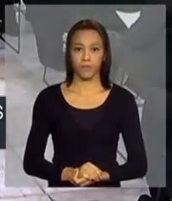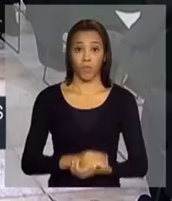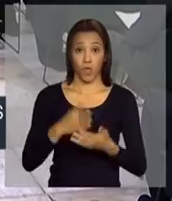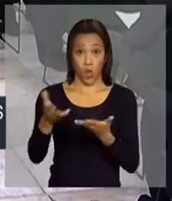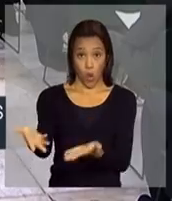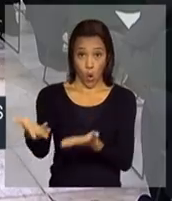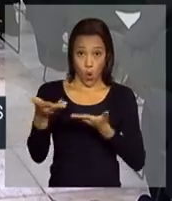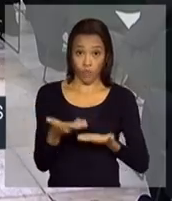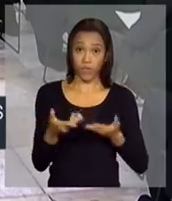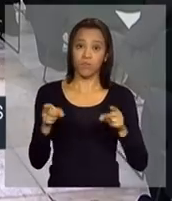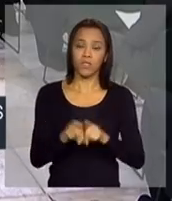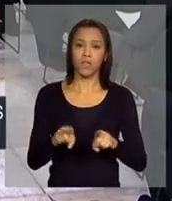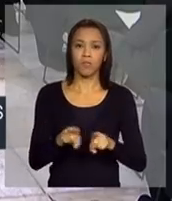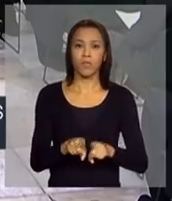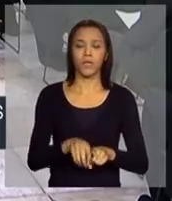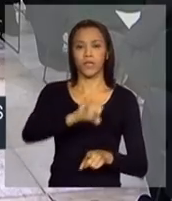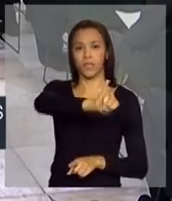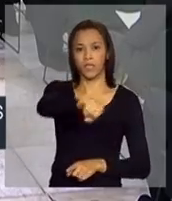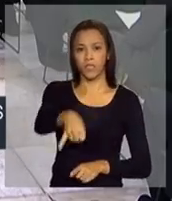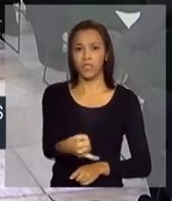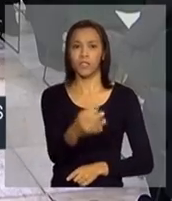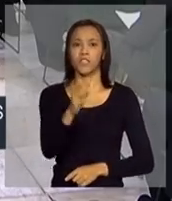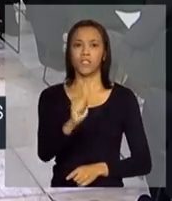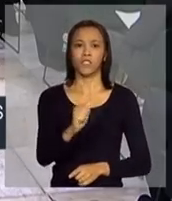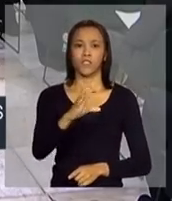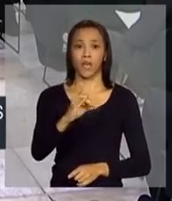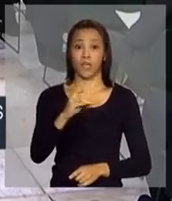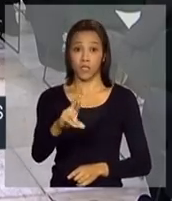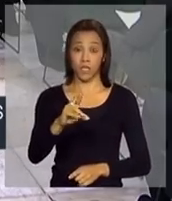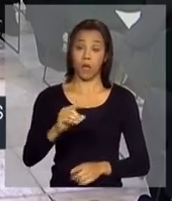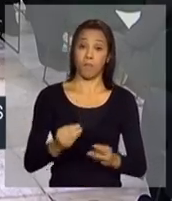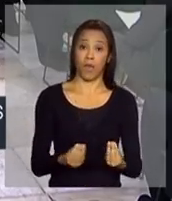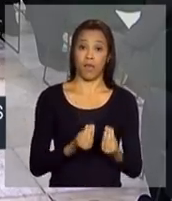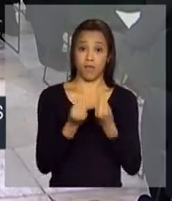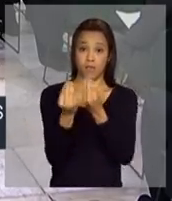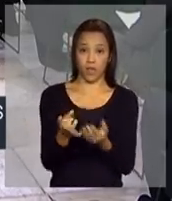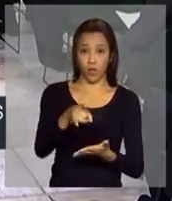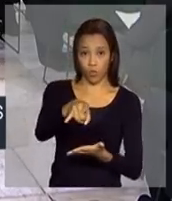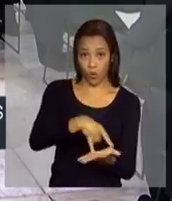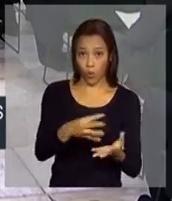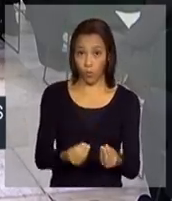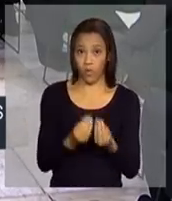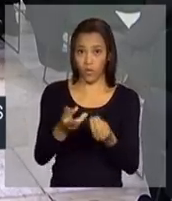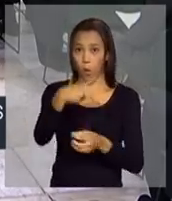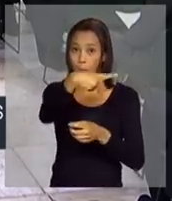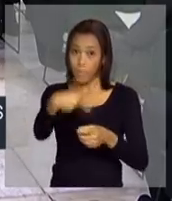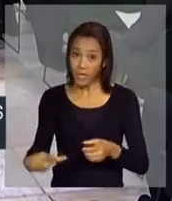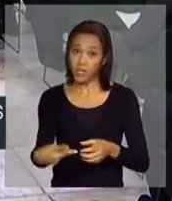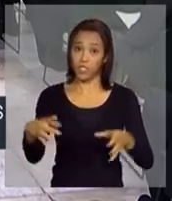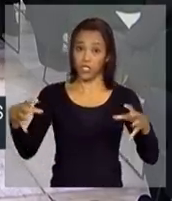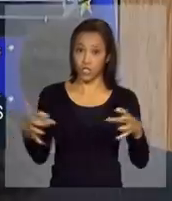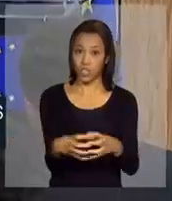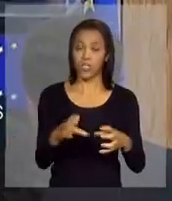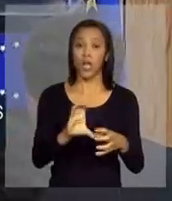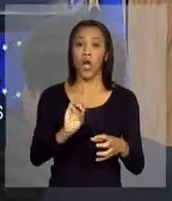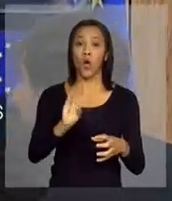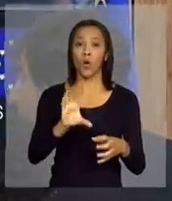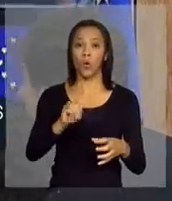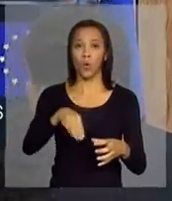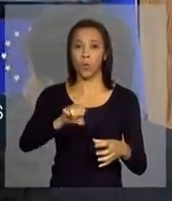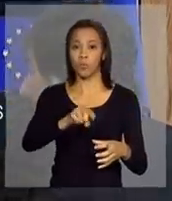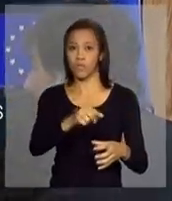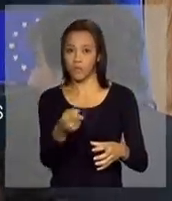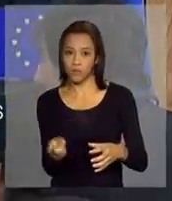Convidamos agora o senhor Jaci Afonso de Melo, entregar o documento ao presidente da Comissão Europeia, José Manuel Durão Barroso.